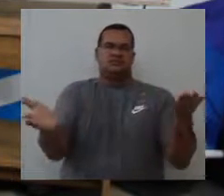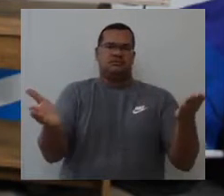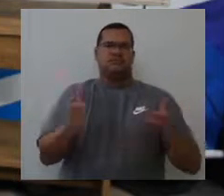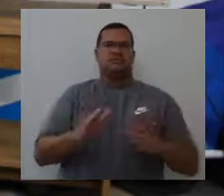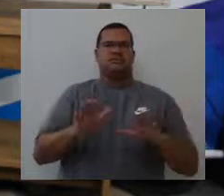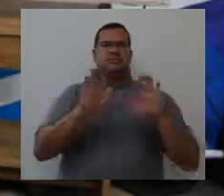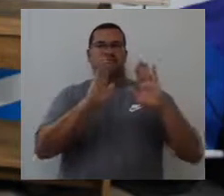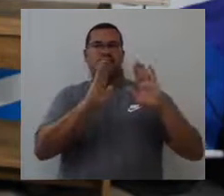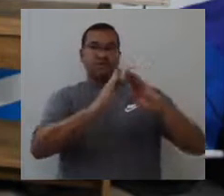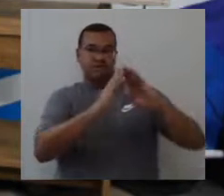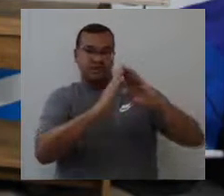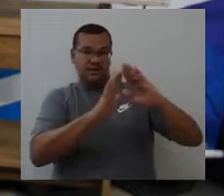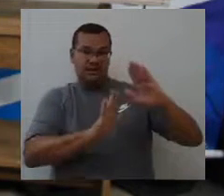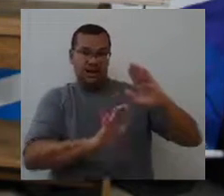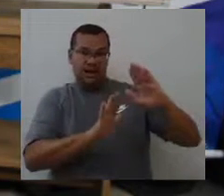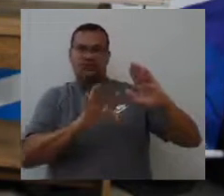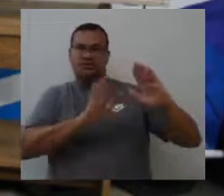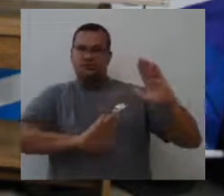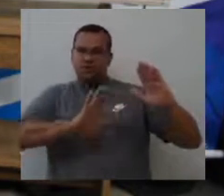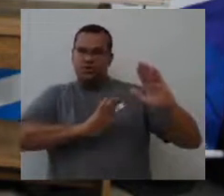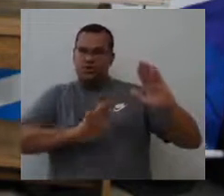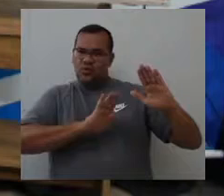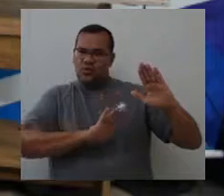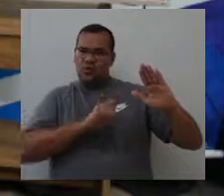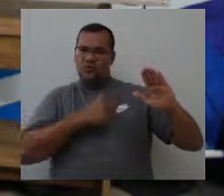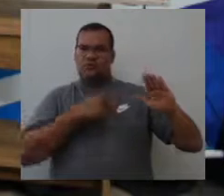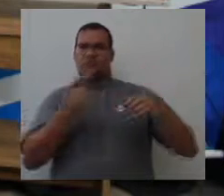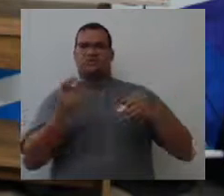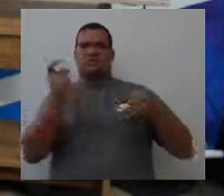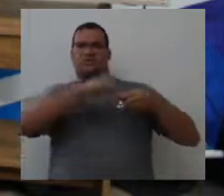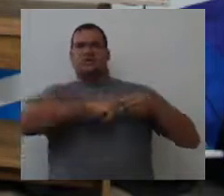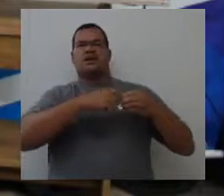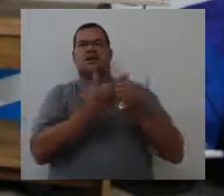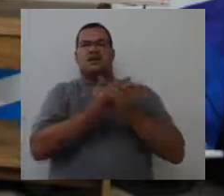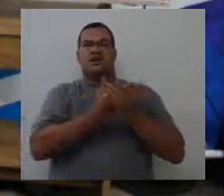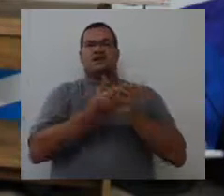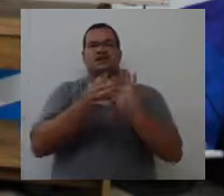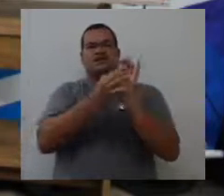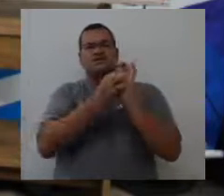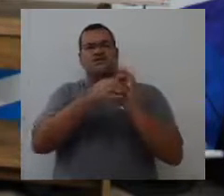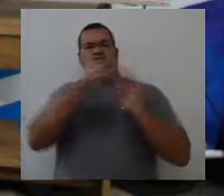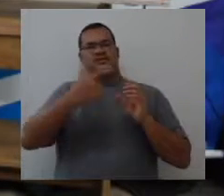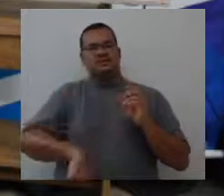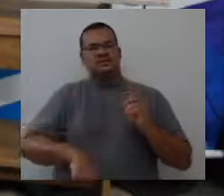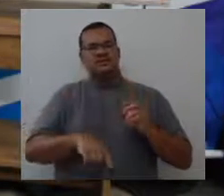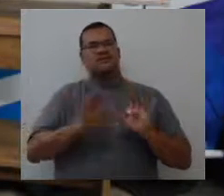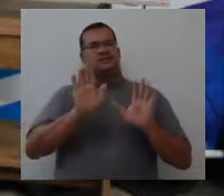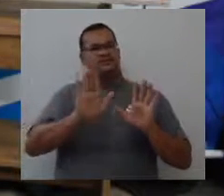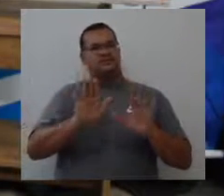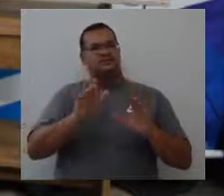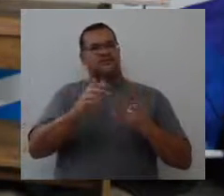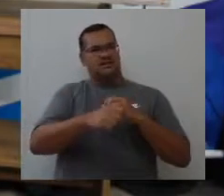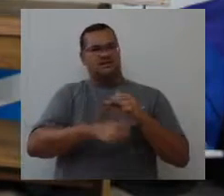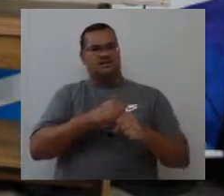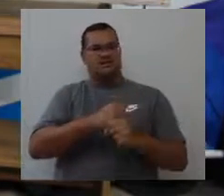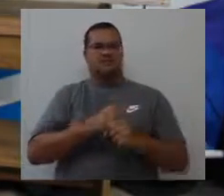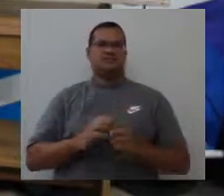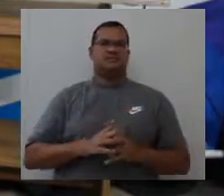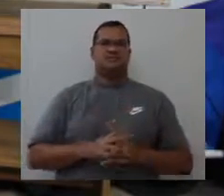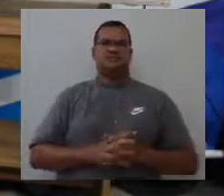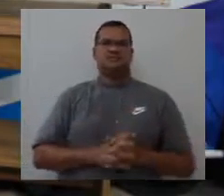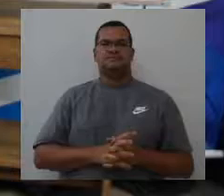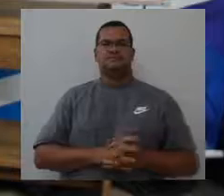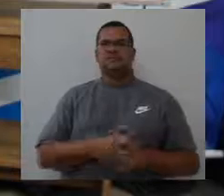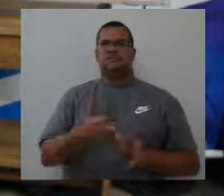vocês. Fiquem em casa, se cuida, e assim que voltar às aulas, quem sabe a gente vai estar junto com vocês novamente aí esse ano, beleza?